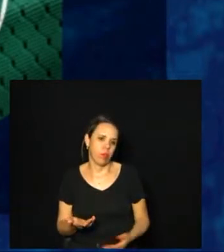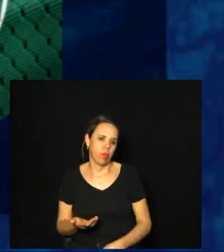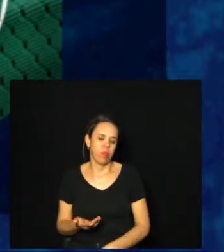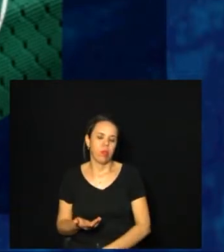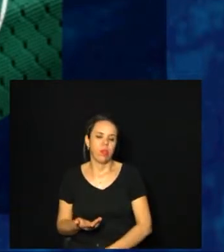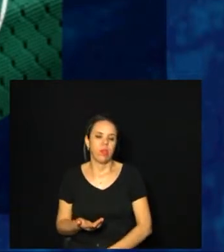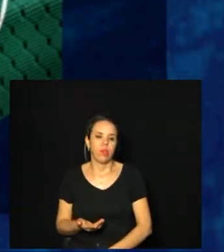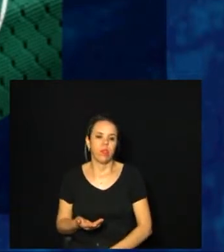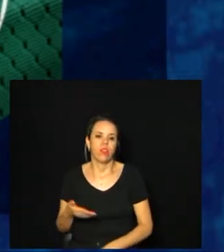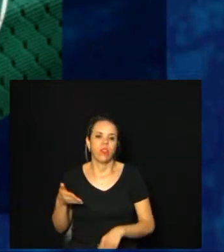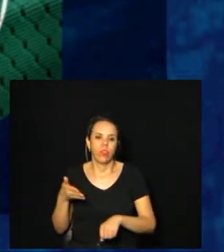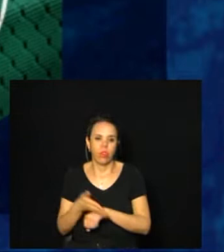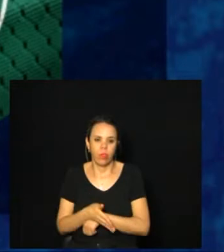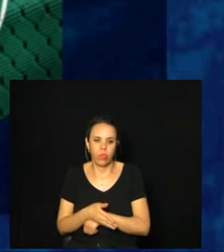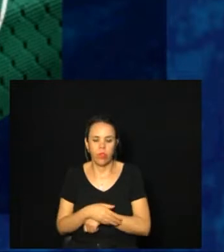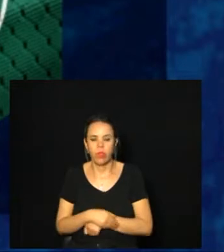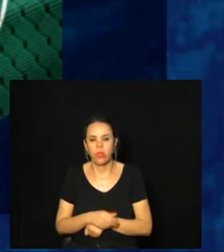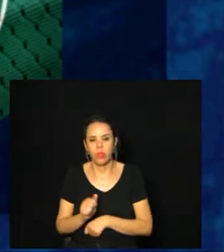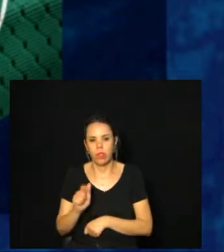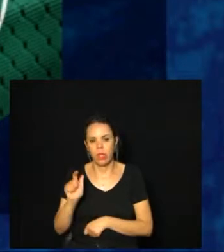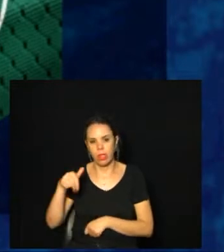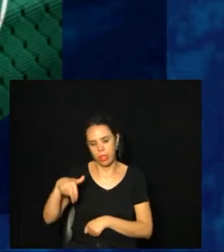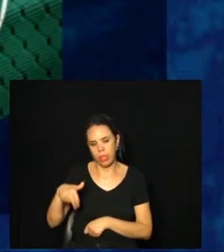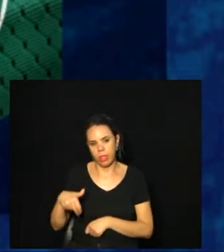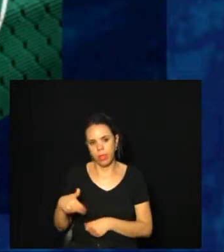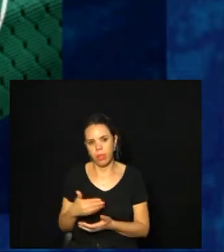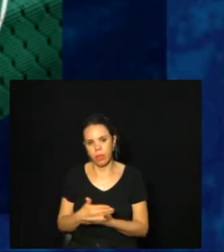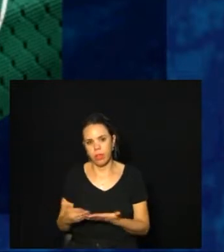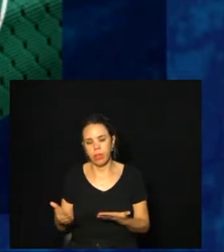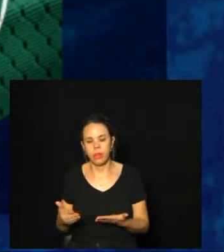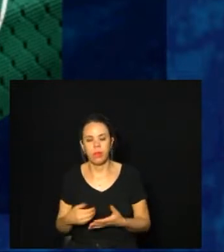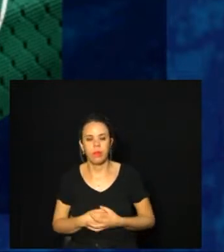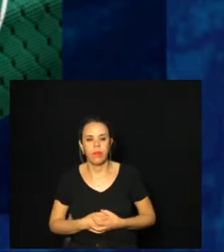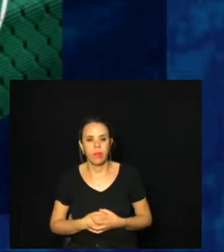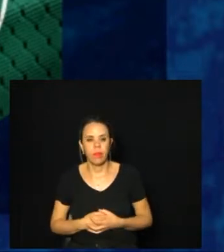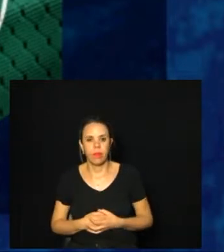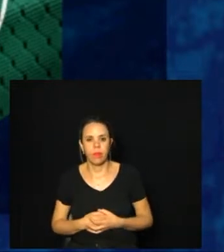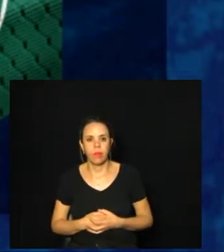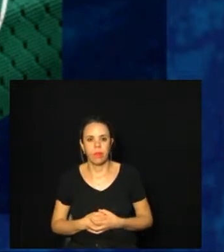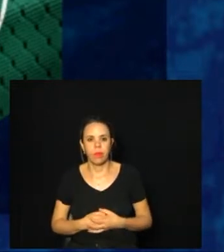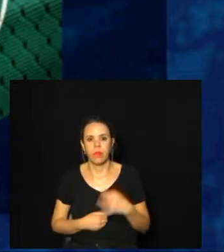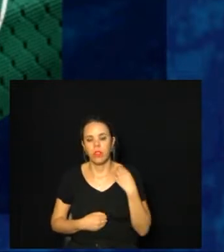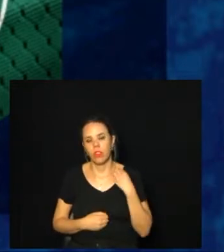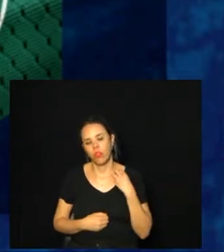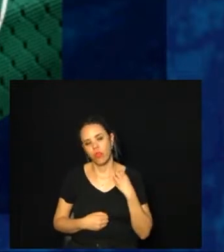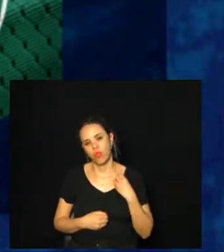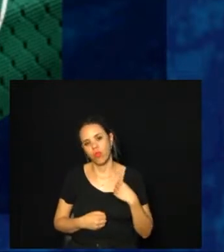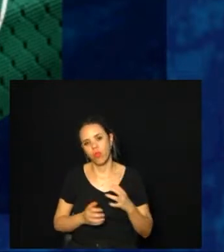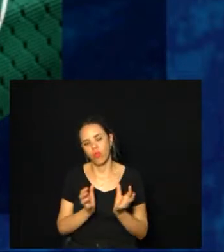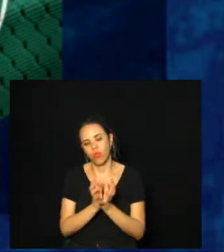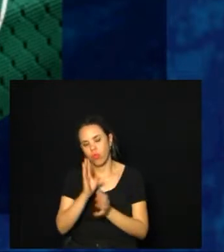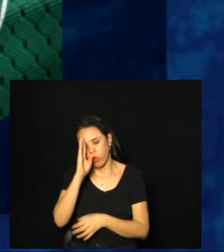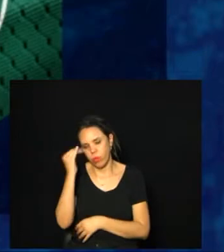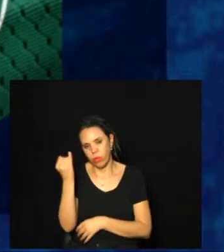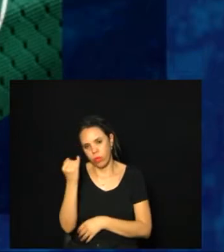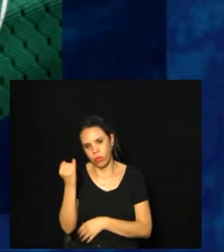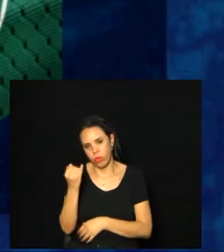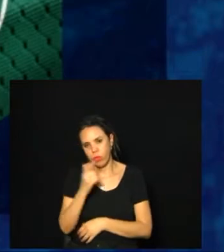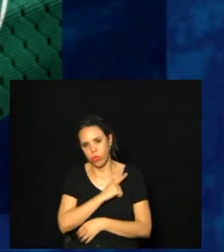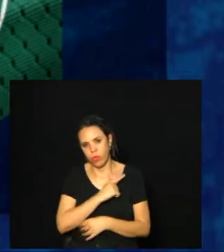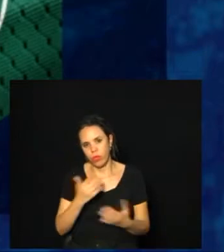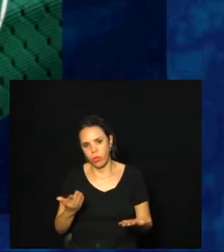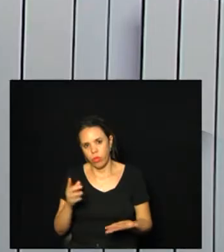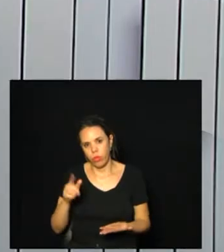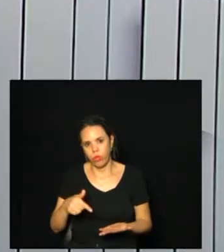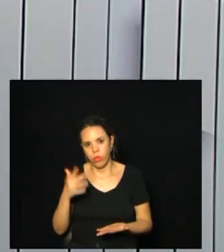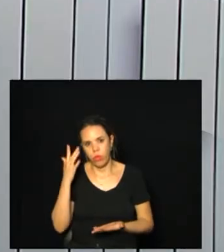deve entrar no meio-campo e o Alan Victor deve começar a partida entre os titulares. Essa partida do Bugre hoje